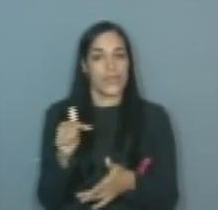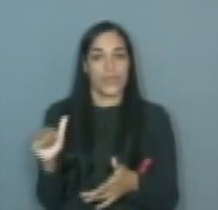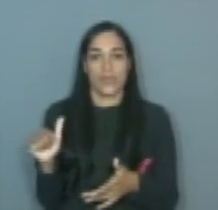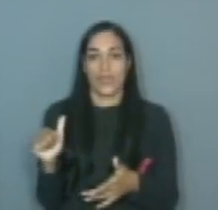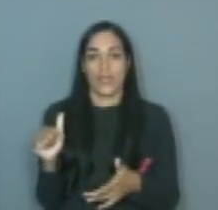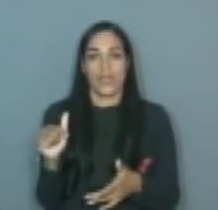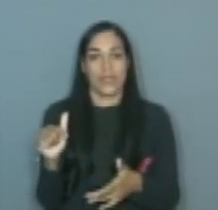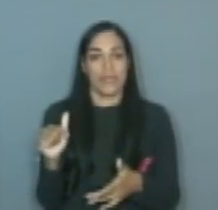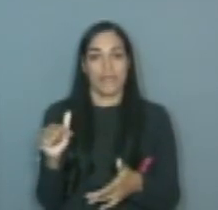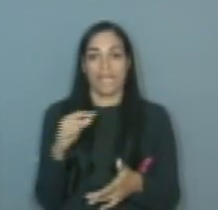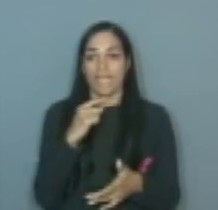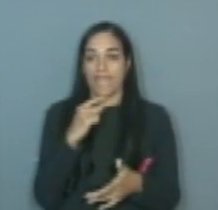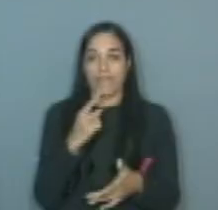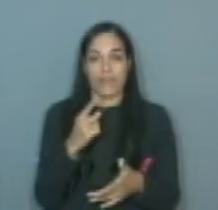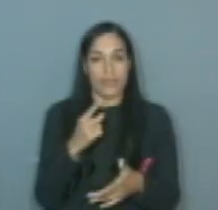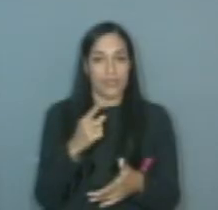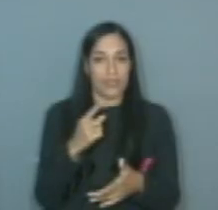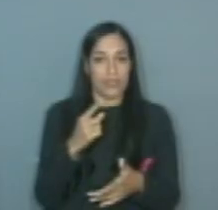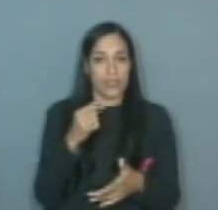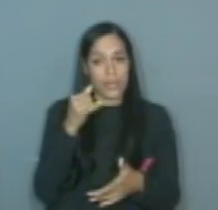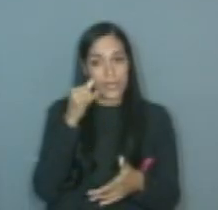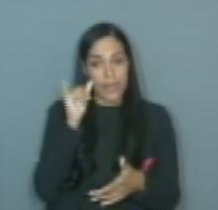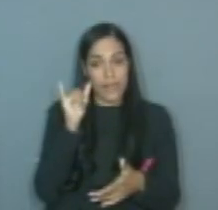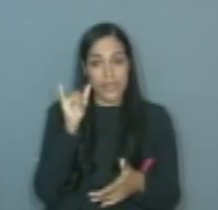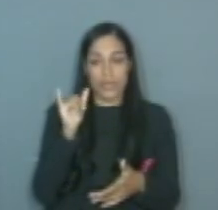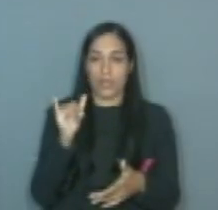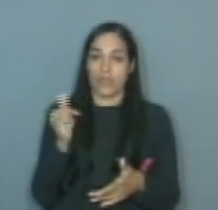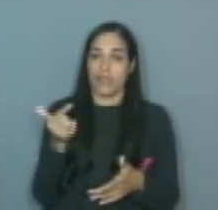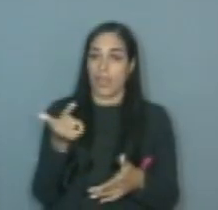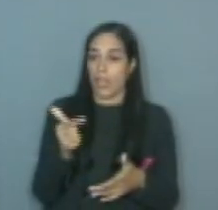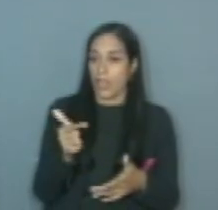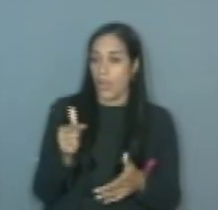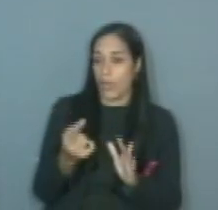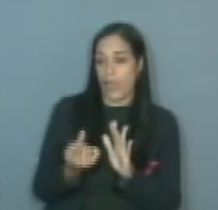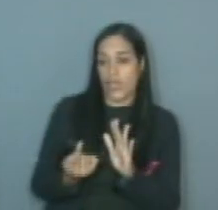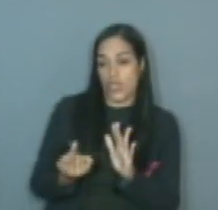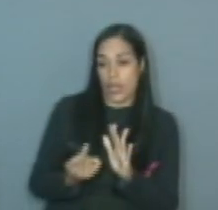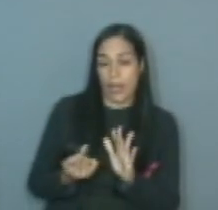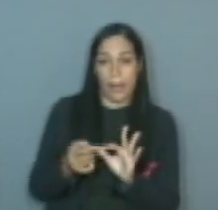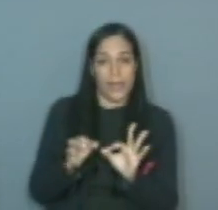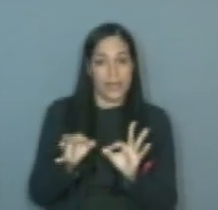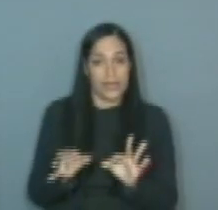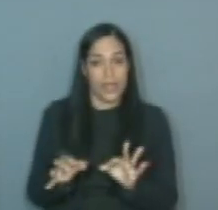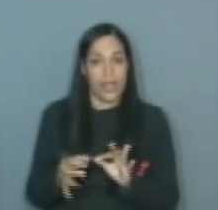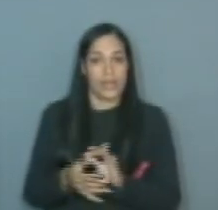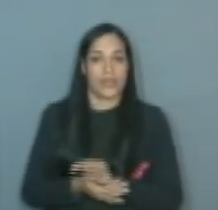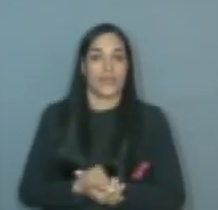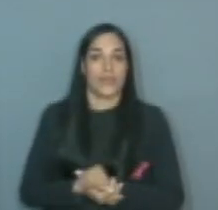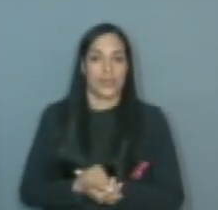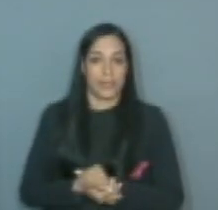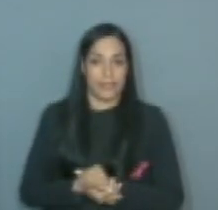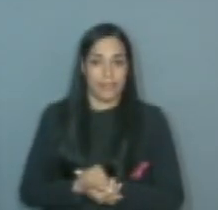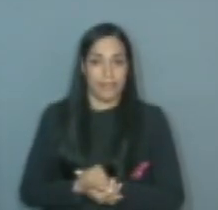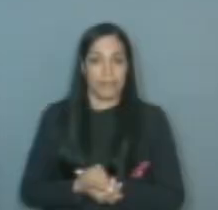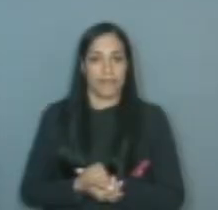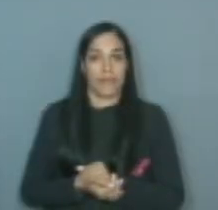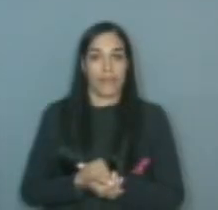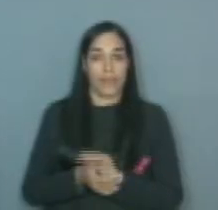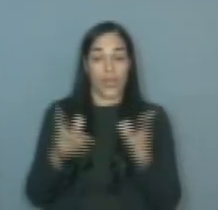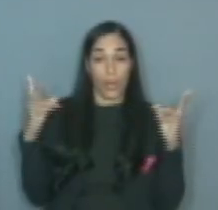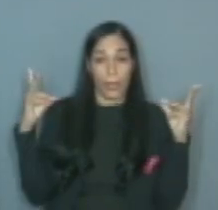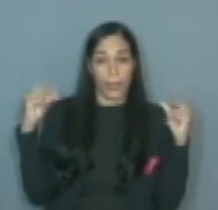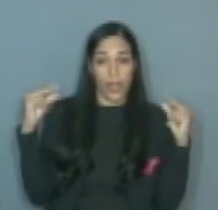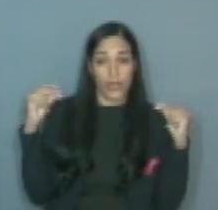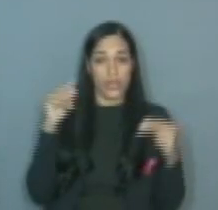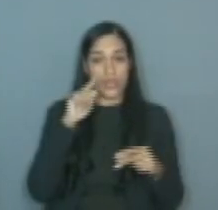qualquer tipo de intervenção. Não tem o isolamento adequado, está expondo os transeuntes e motoristas a